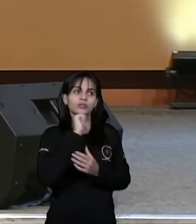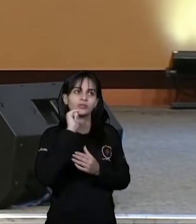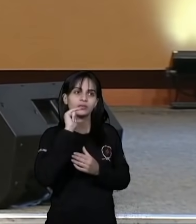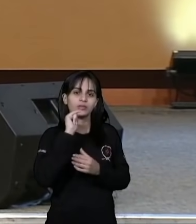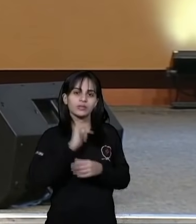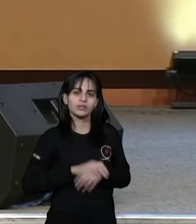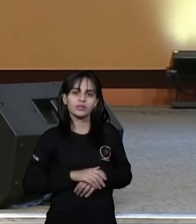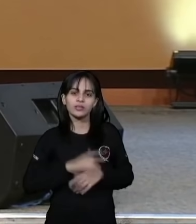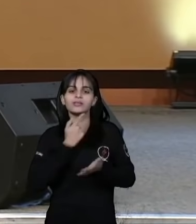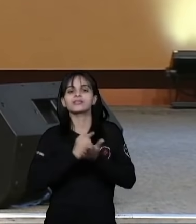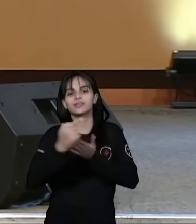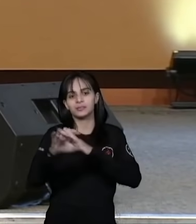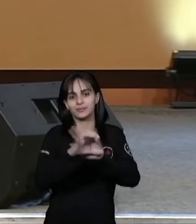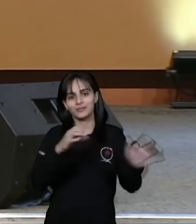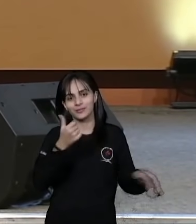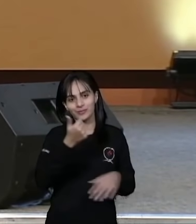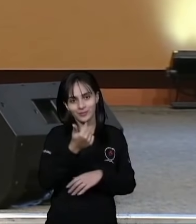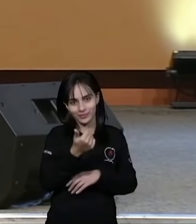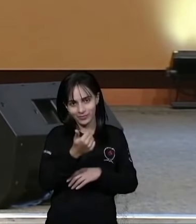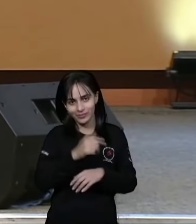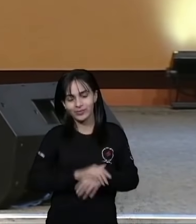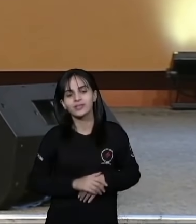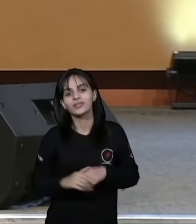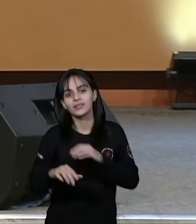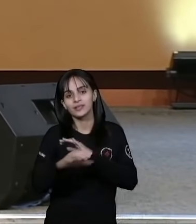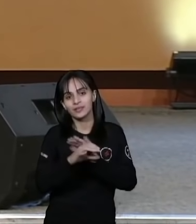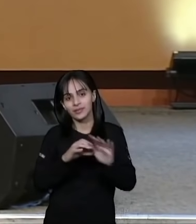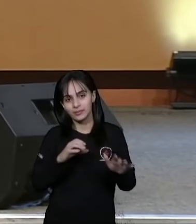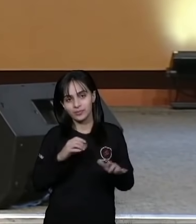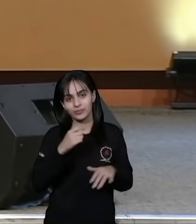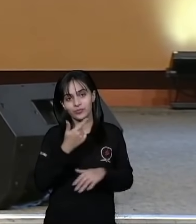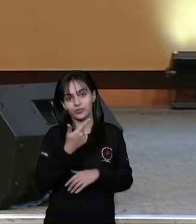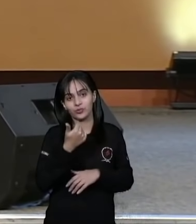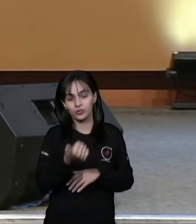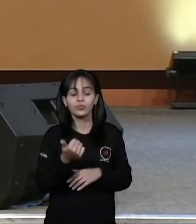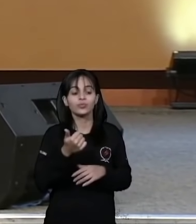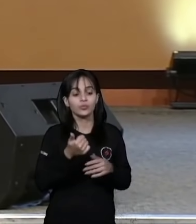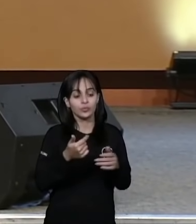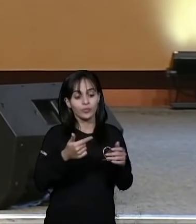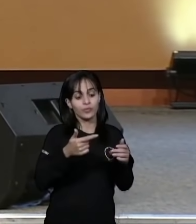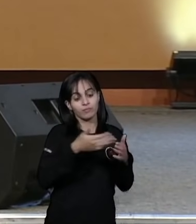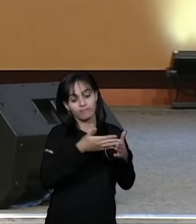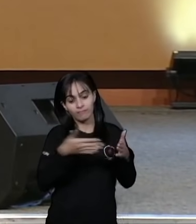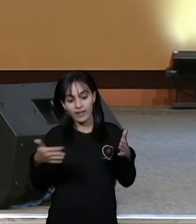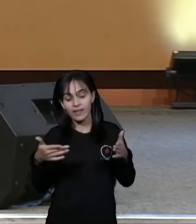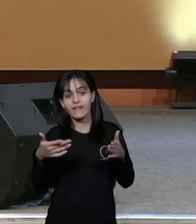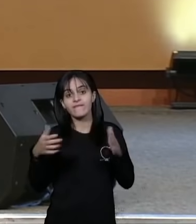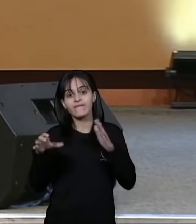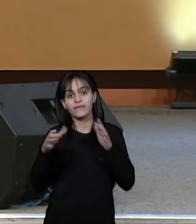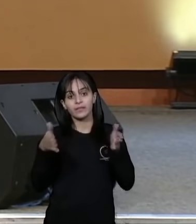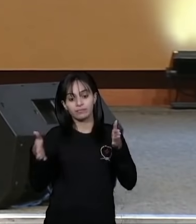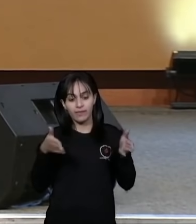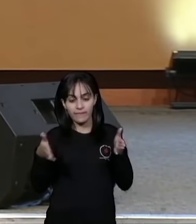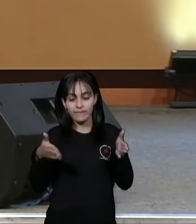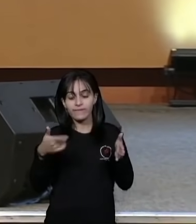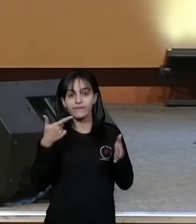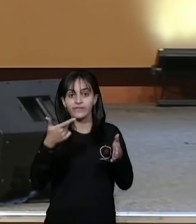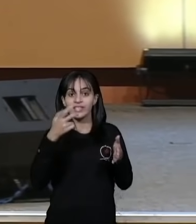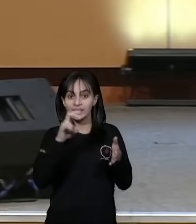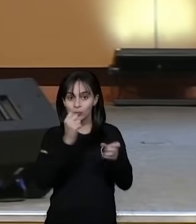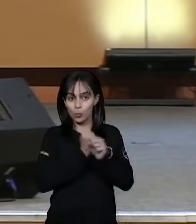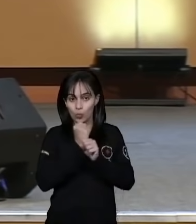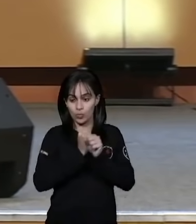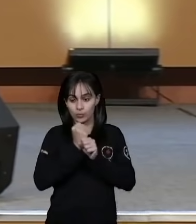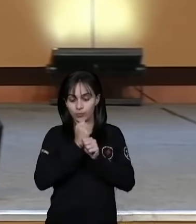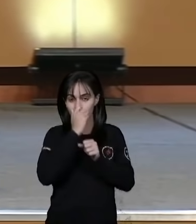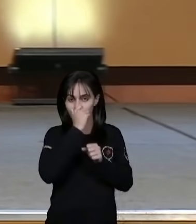12 começa a se cumprir em Gênesis 21 e levam 25 anos é